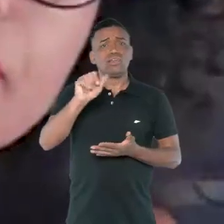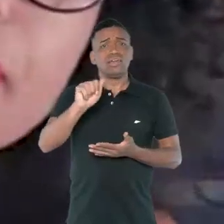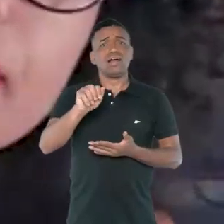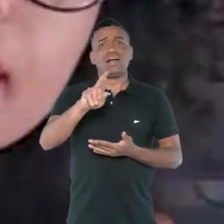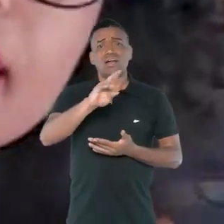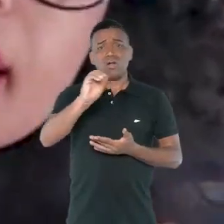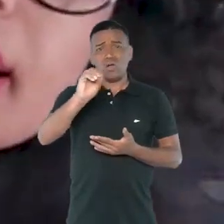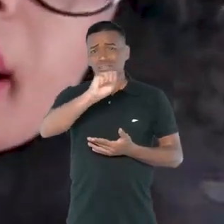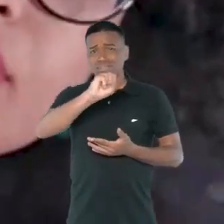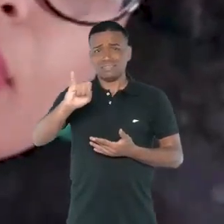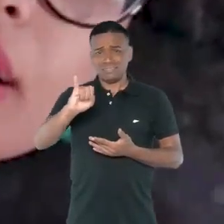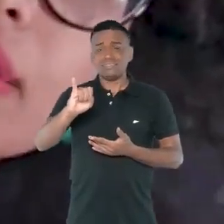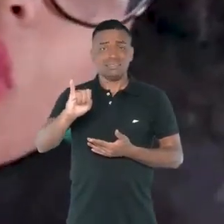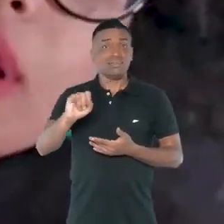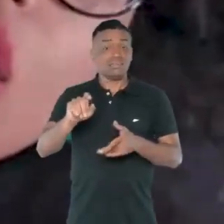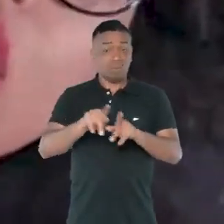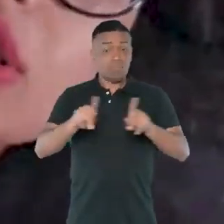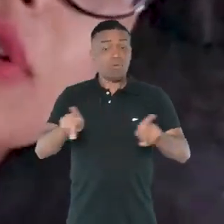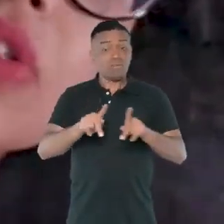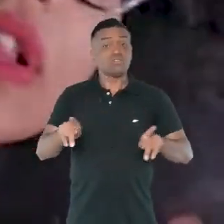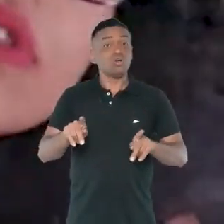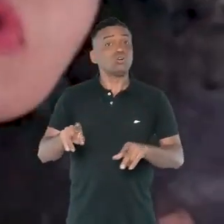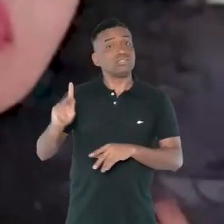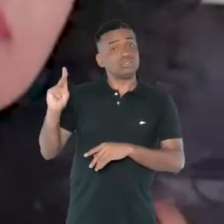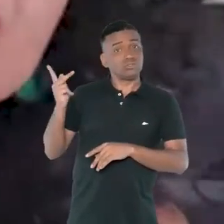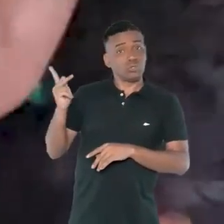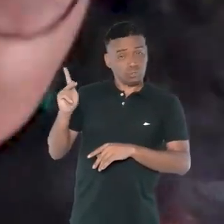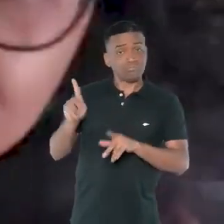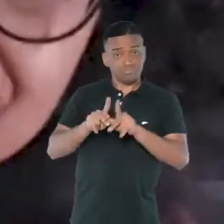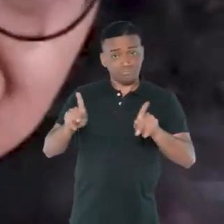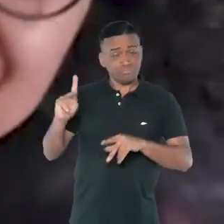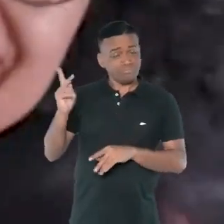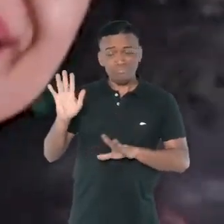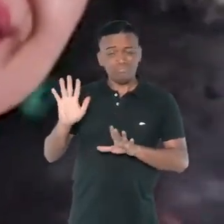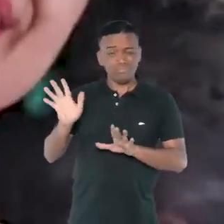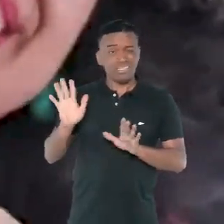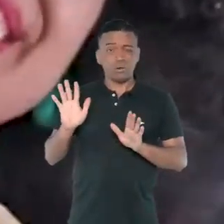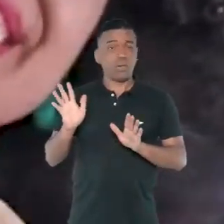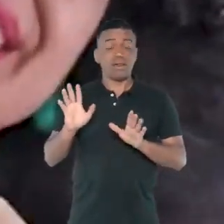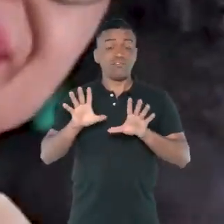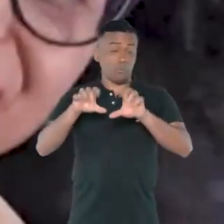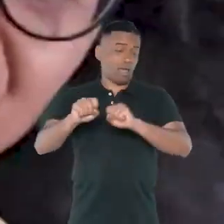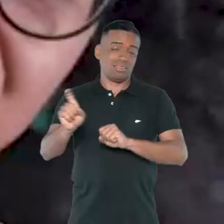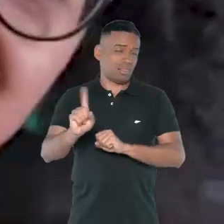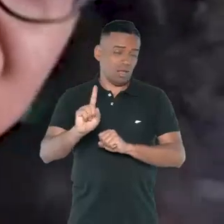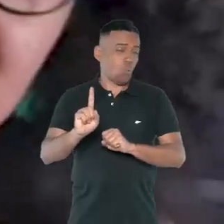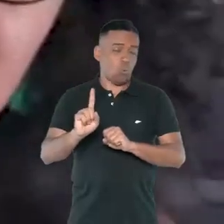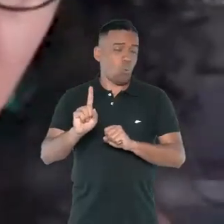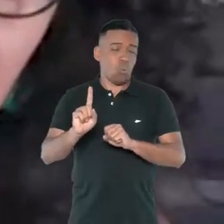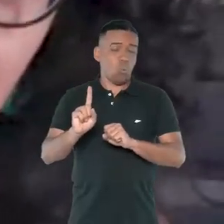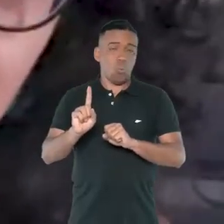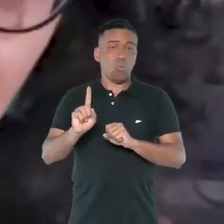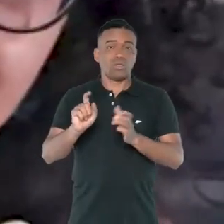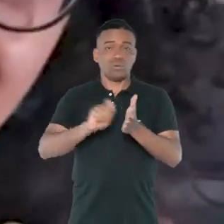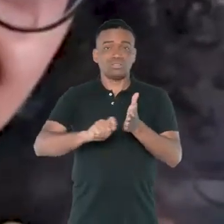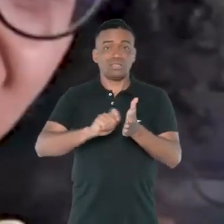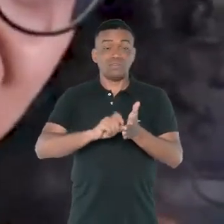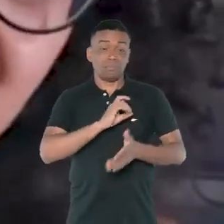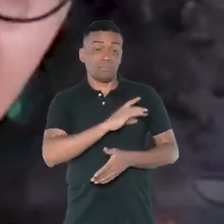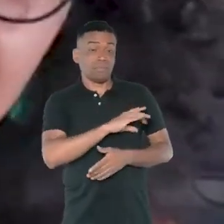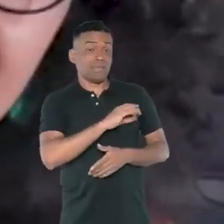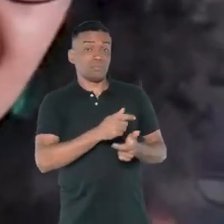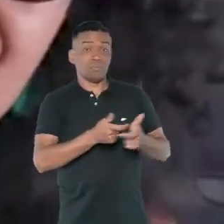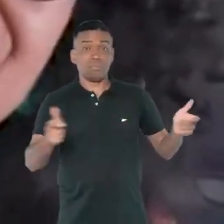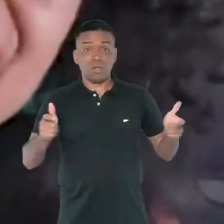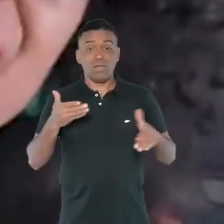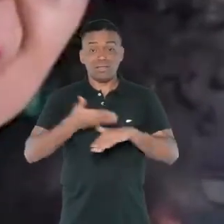isso. Nesse livro eu assino como Lia Rocha e estou falando de uma professora também, de história, mas eu não era professora de história ainda, eu não